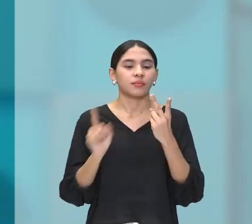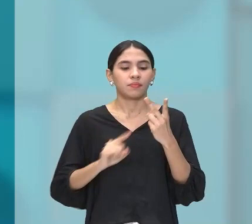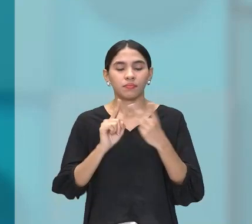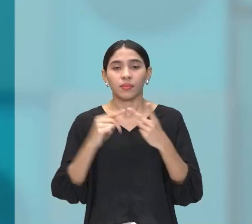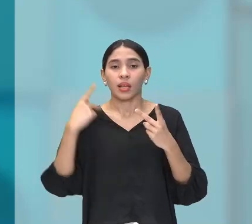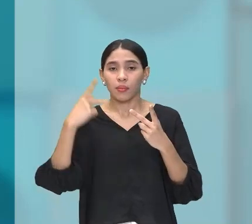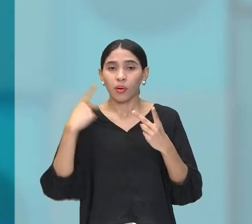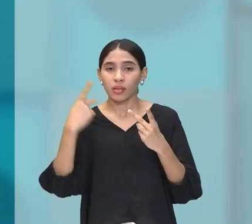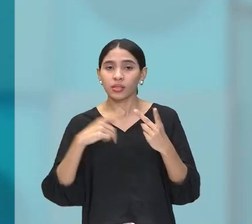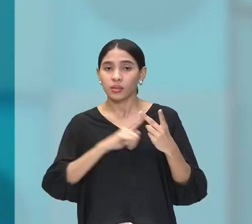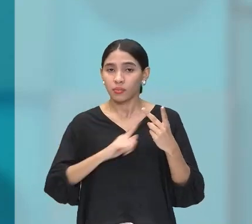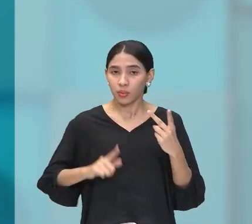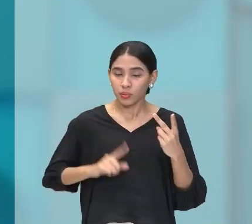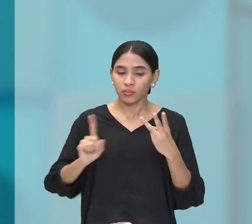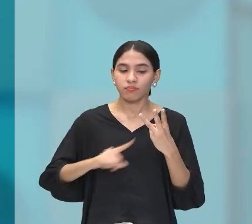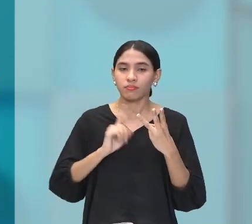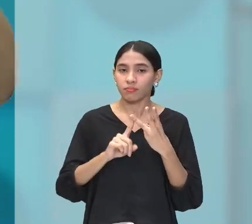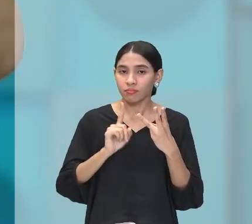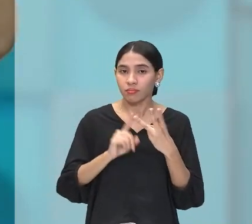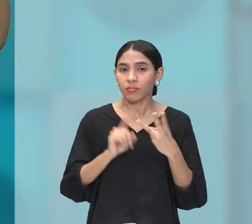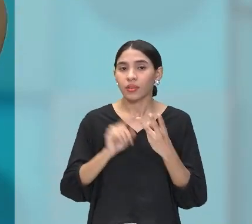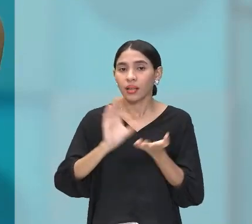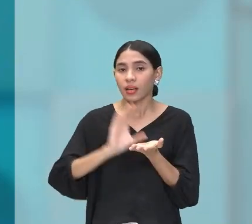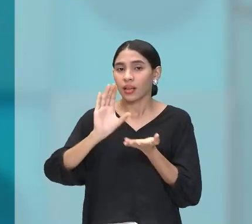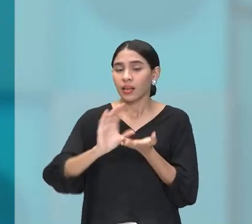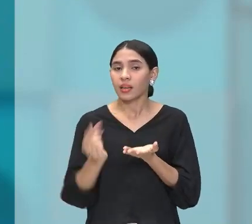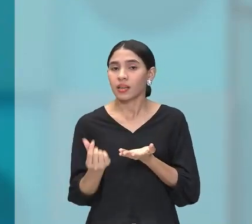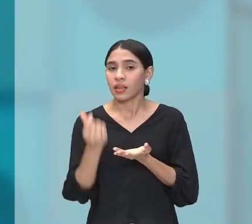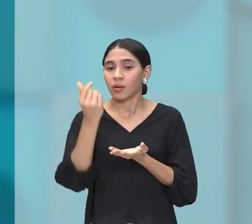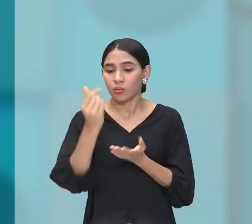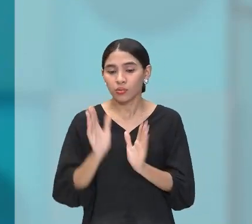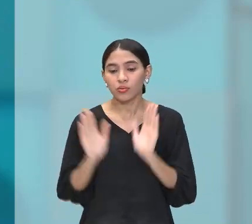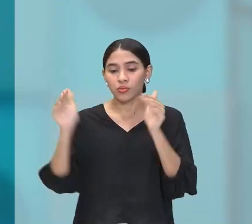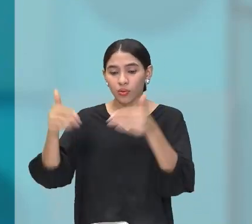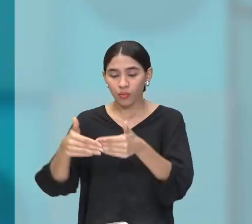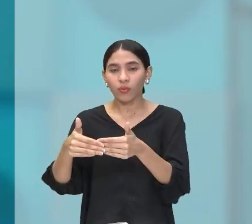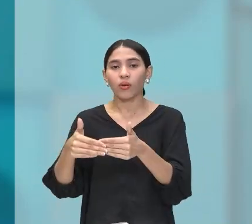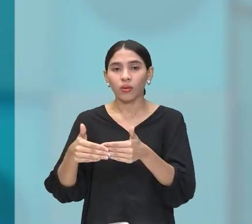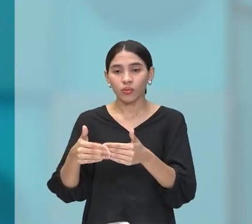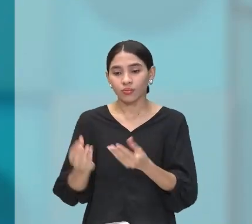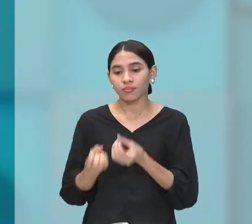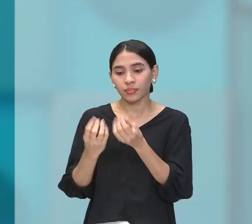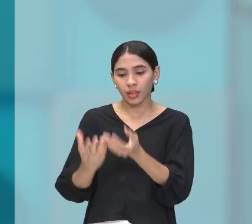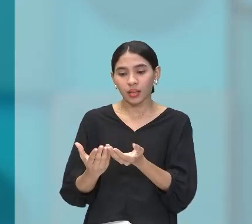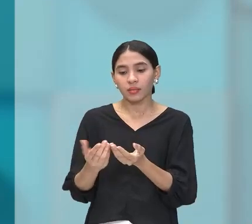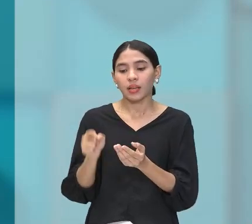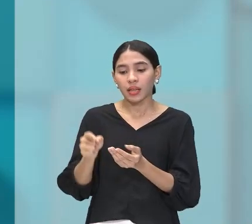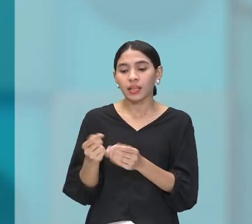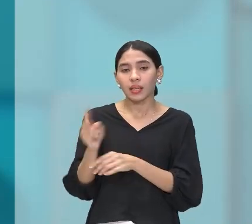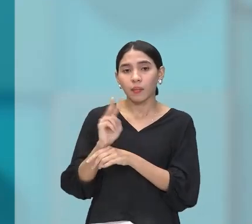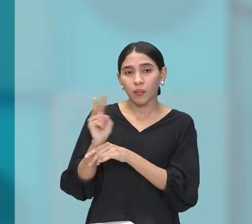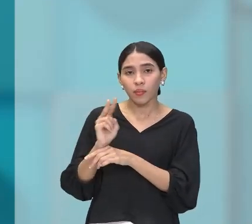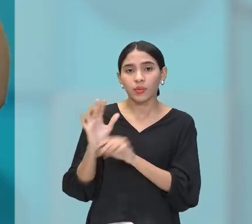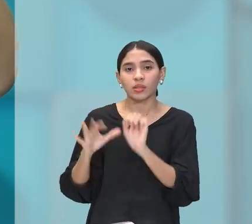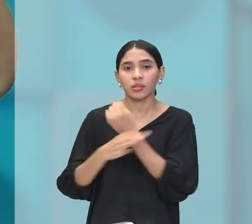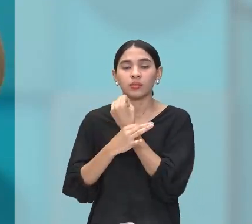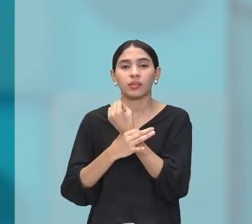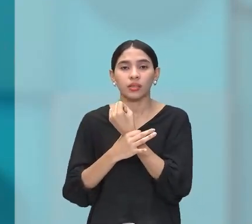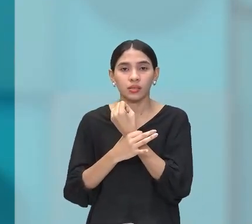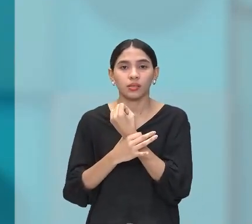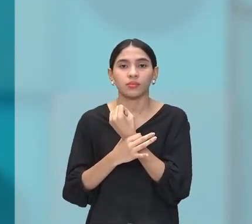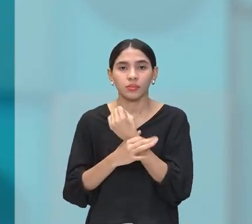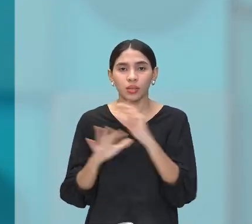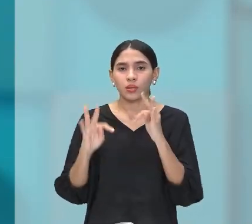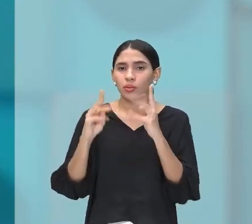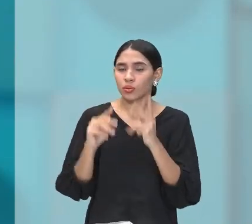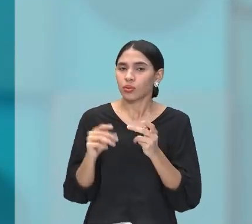políticas públicas, que tenham aí recursos encaminhados para que essa proteção pela qual todos